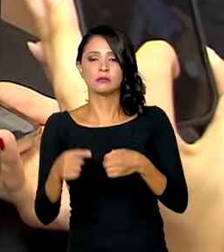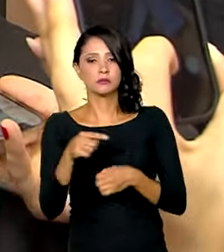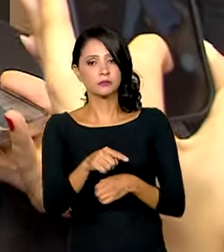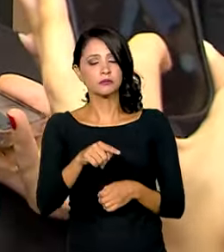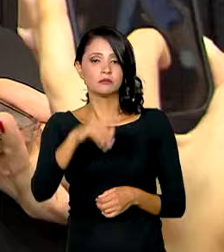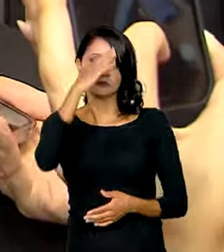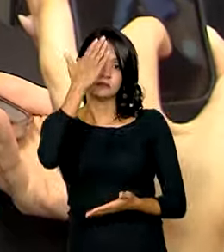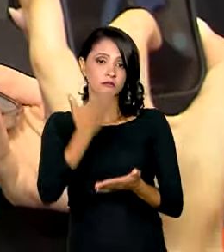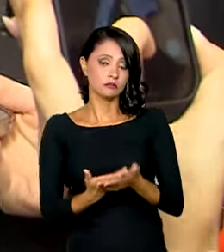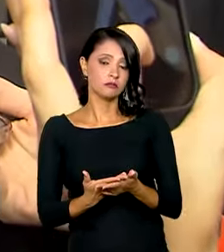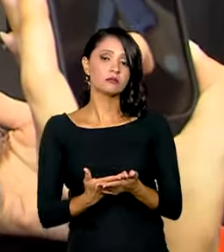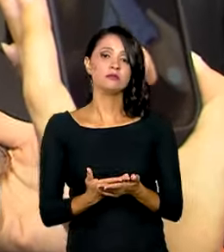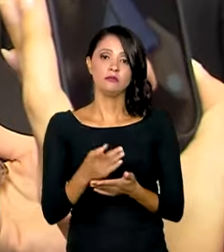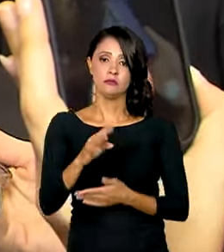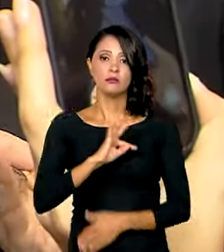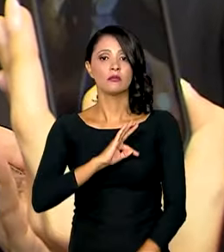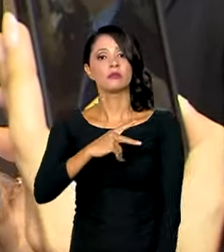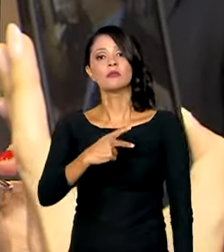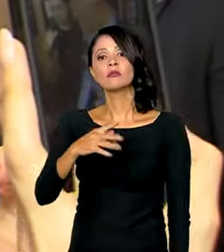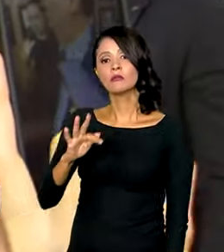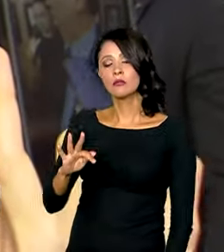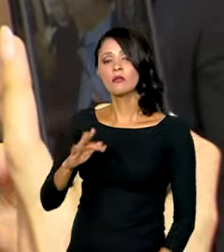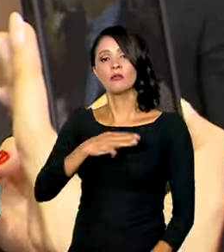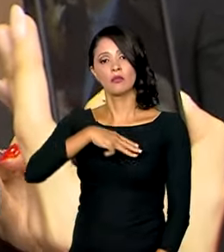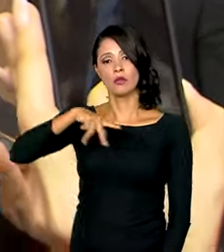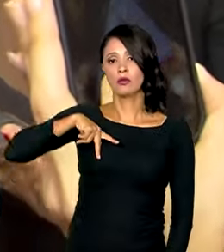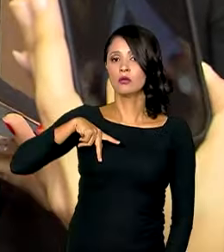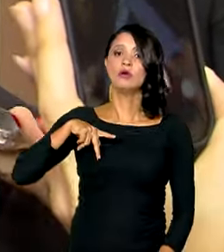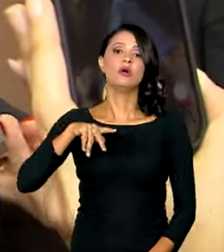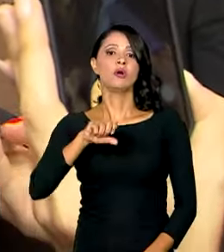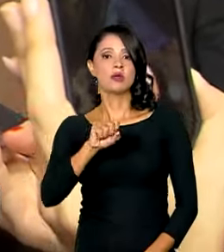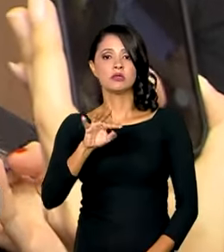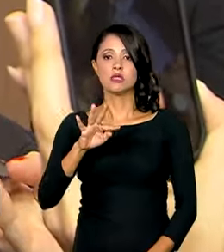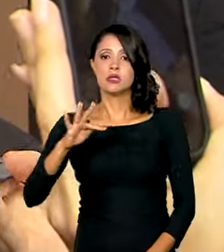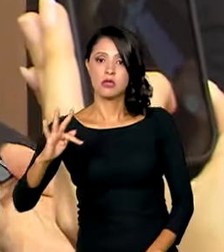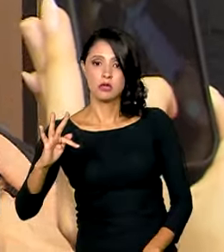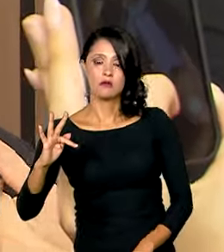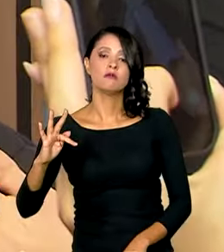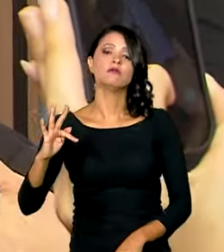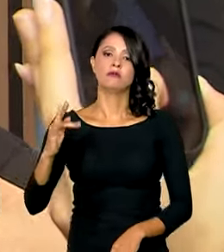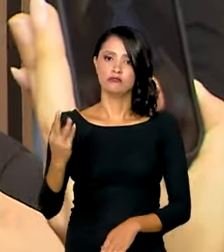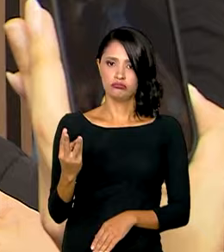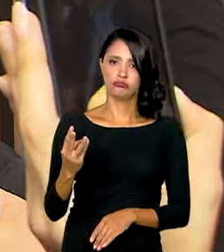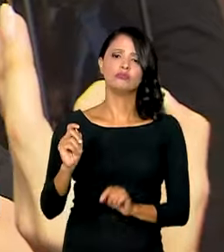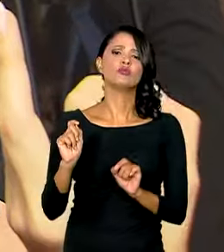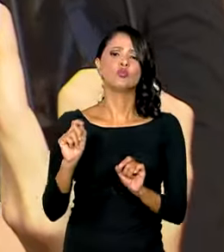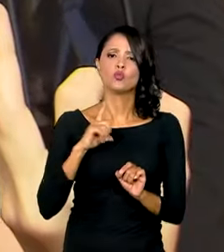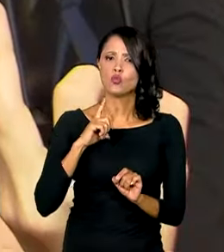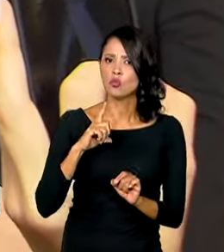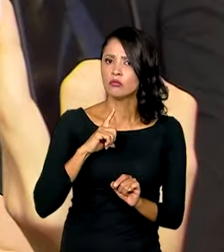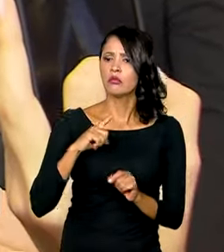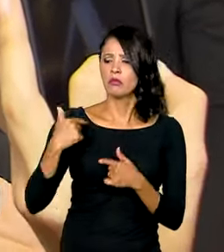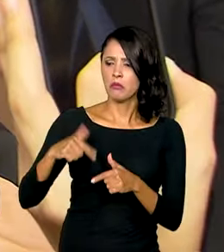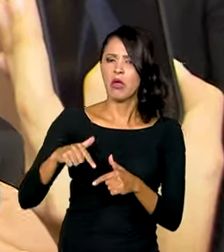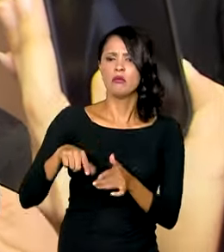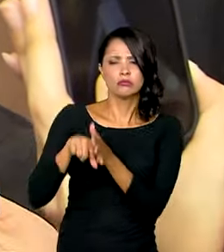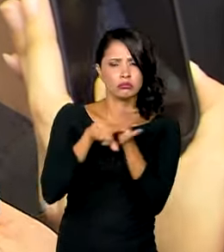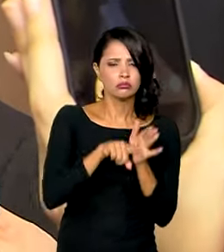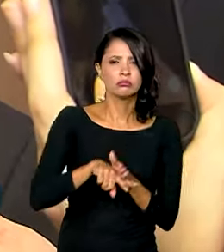que a Polícia Federal, o Ministério Público, o Supremo Tribunal Federal têm agido muito